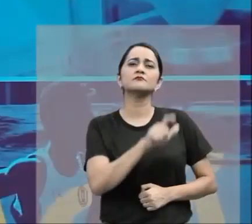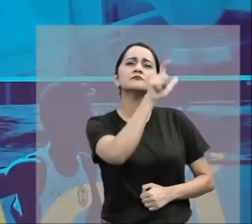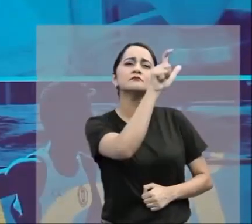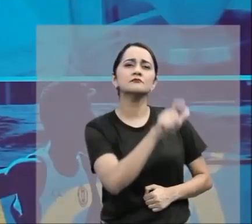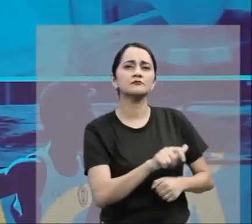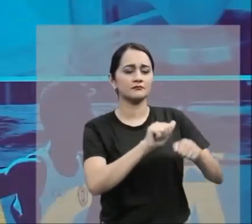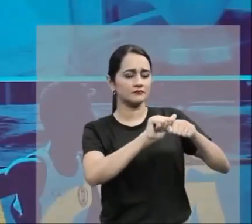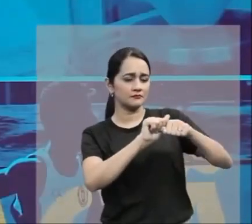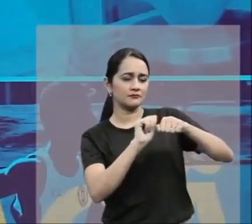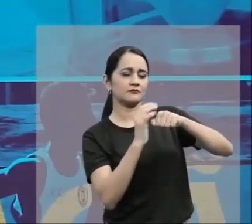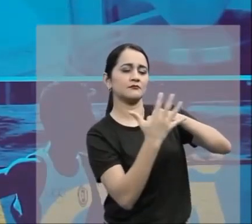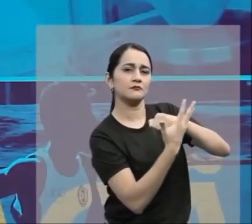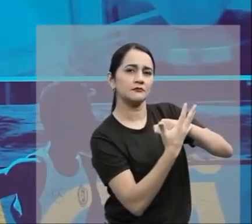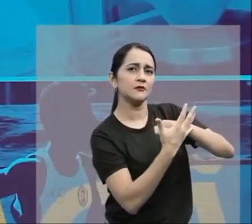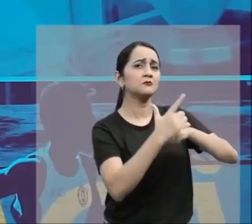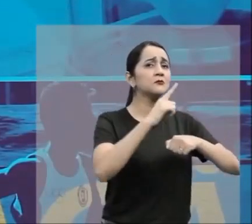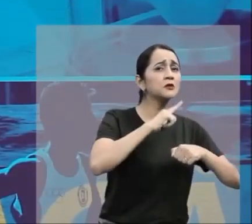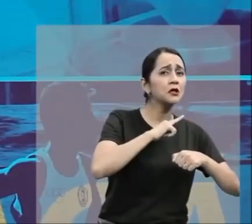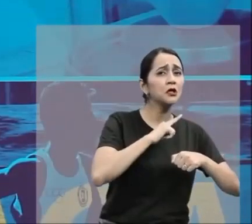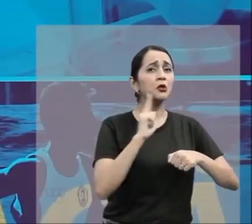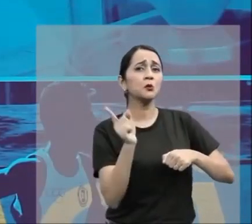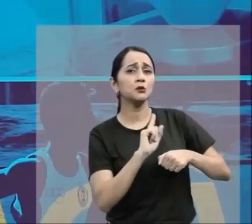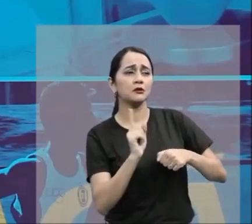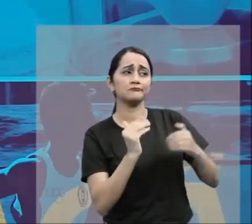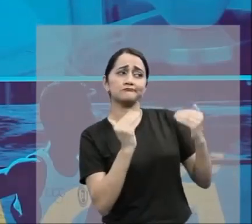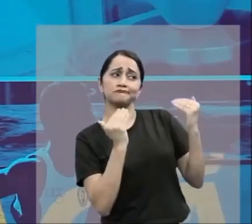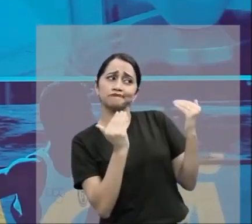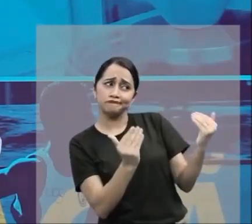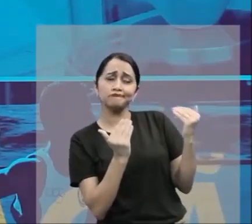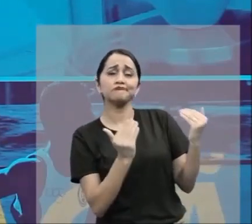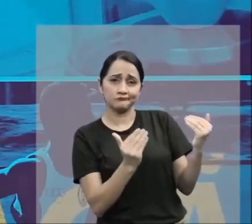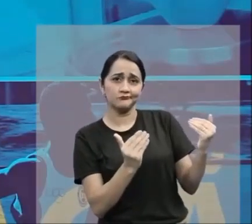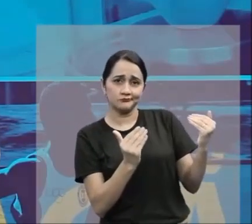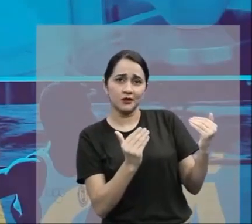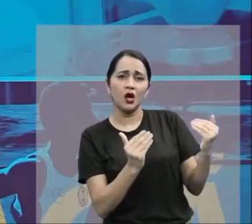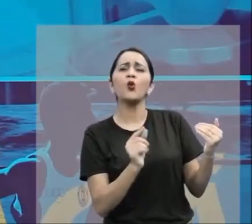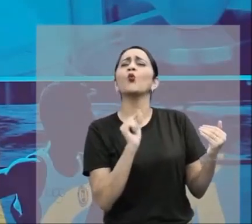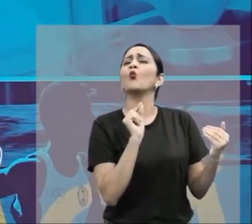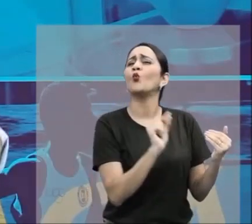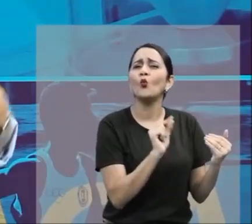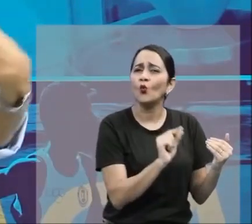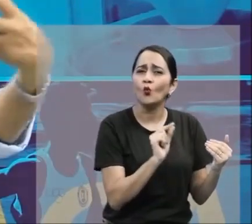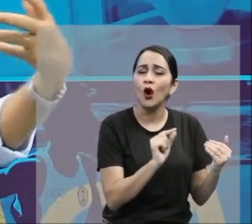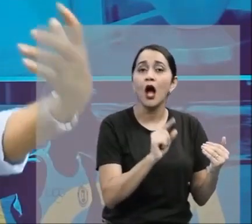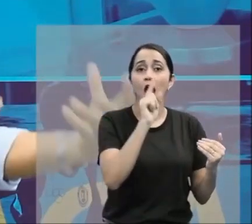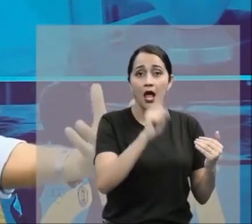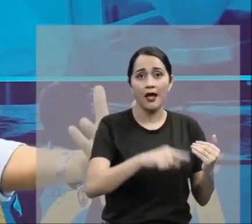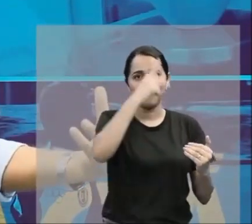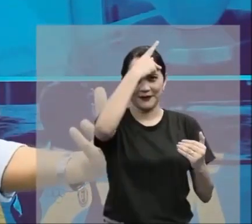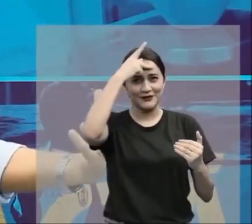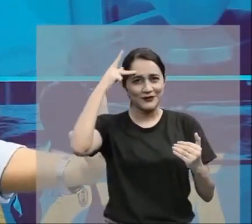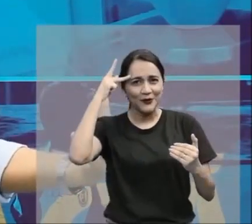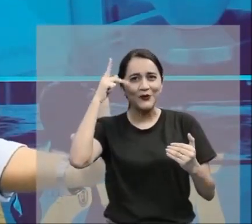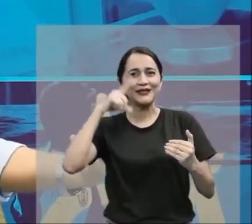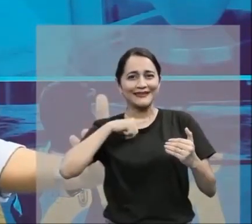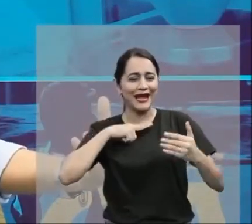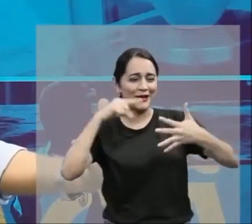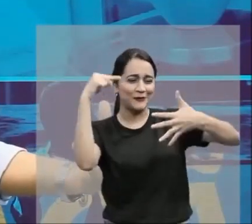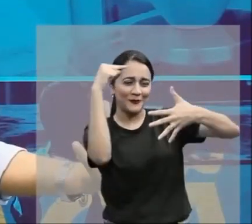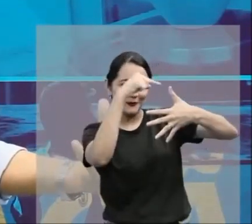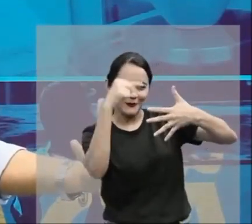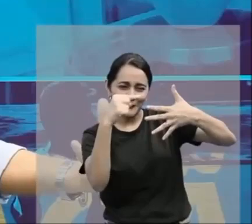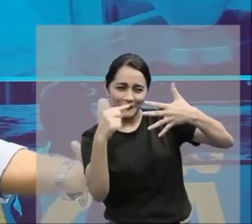Um caso suspeito é exatamente uma pessoa com a sintomatologia respiratória, ou seja, aquela sintomatologia de